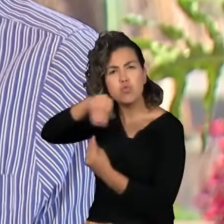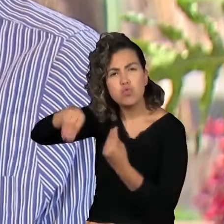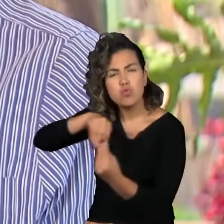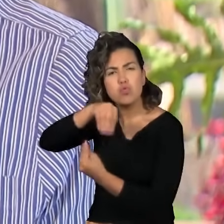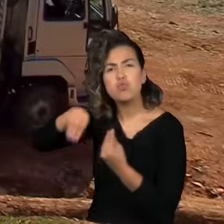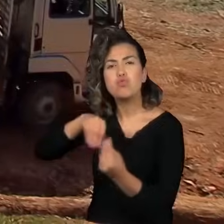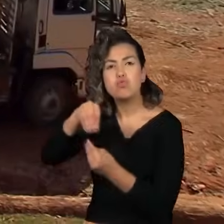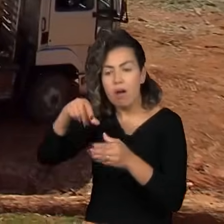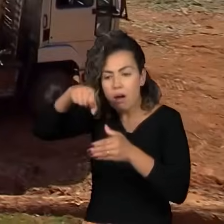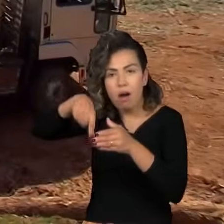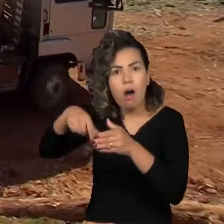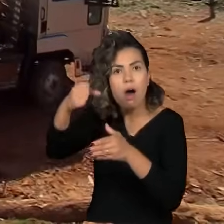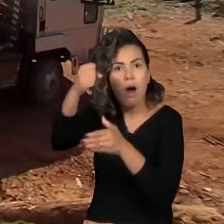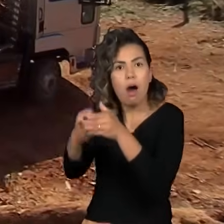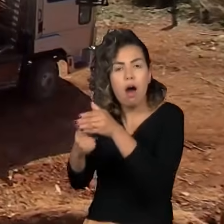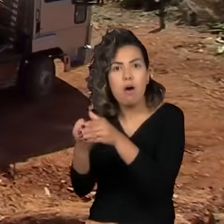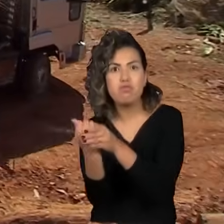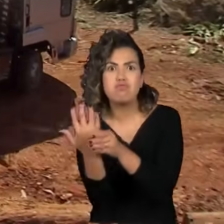para a agricultura.